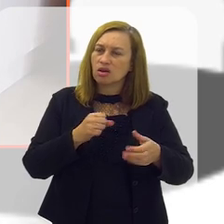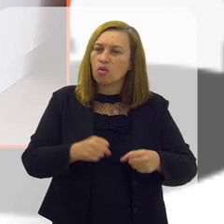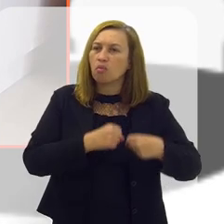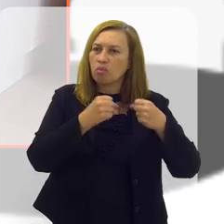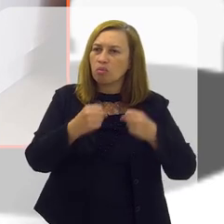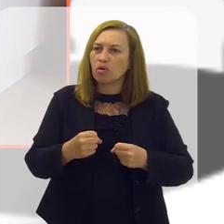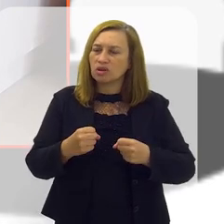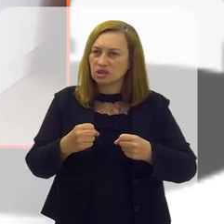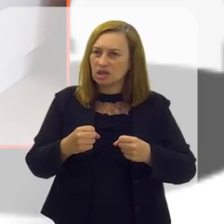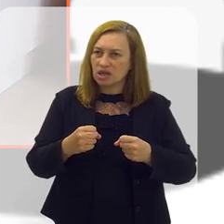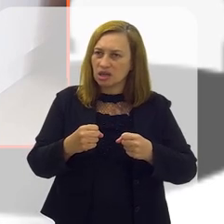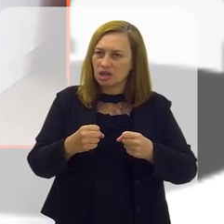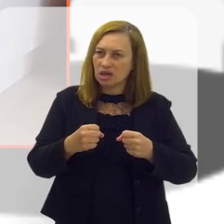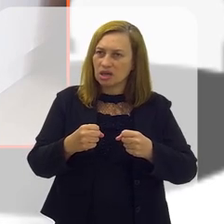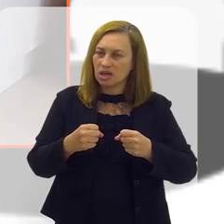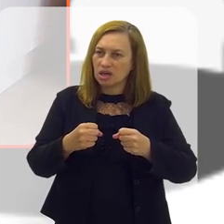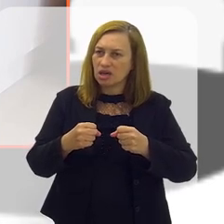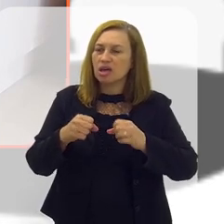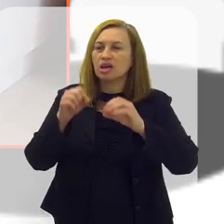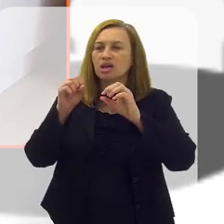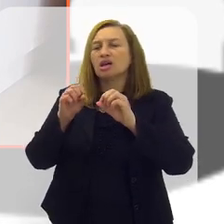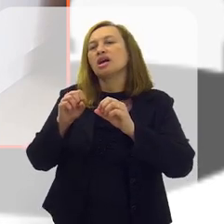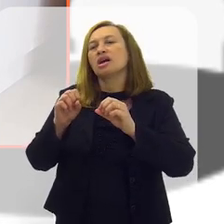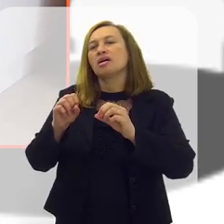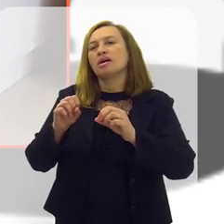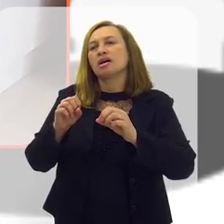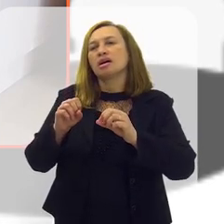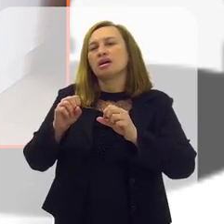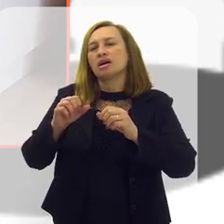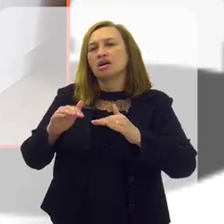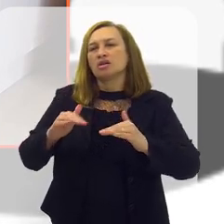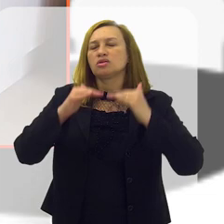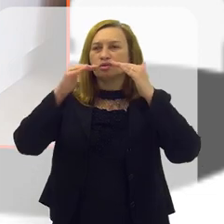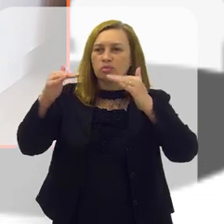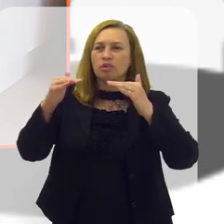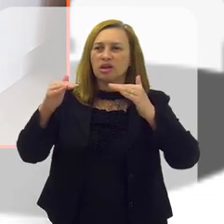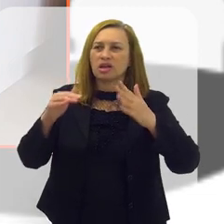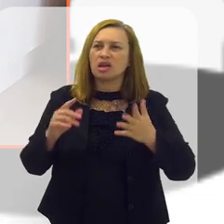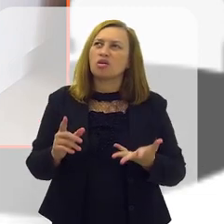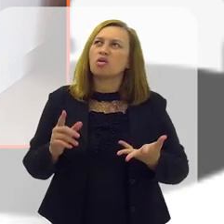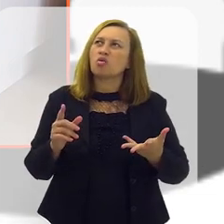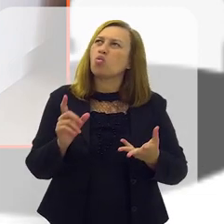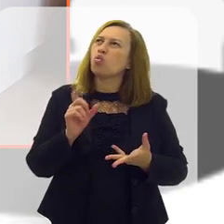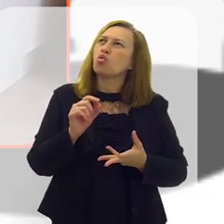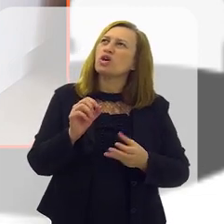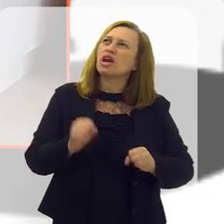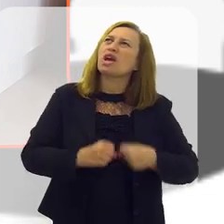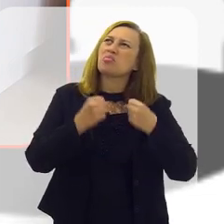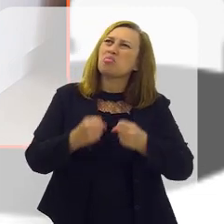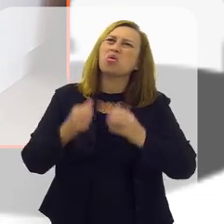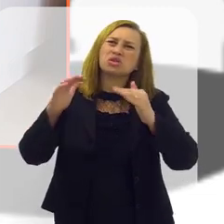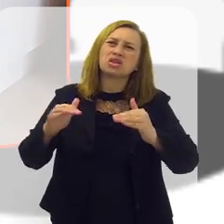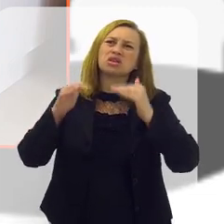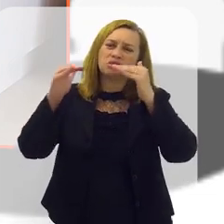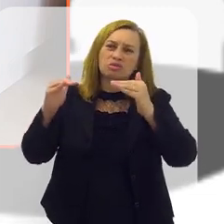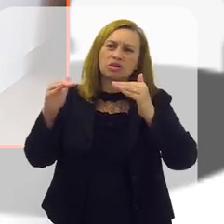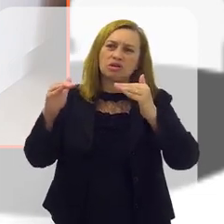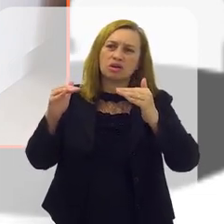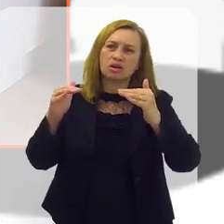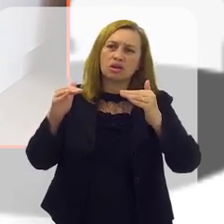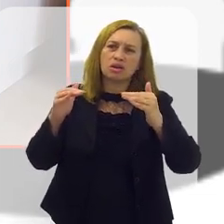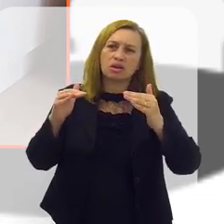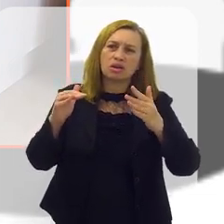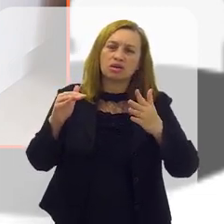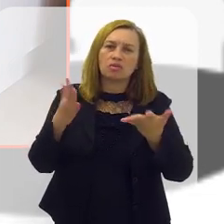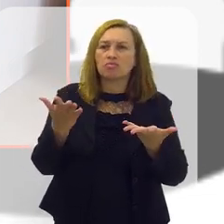me identifico como uma pessoa portadora do alcoolismo e membro de AA. E o que que seria o poder superior?